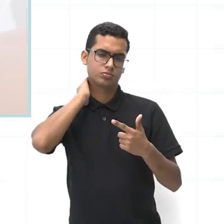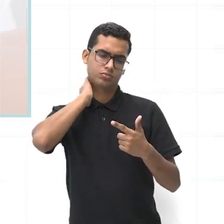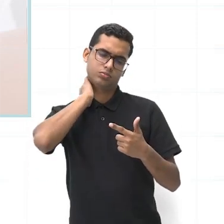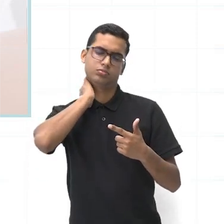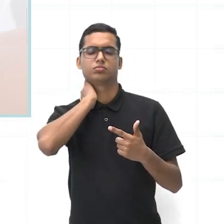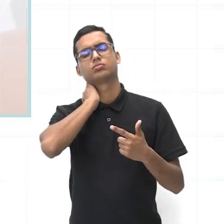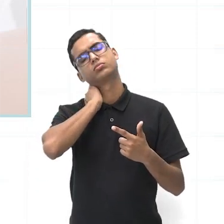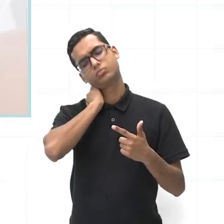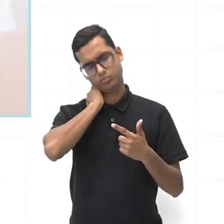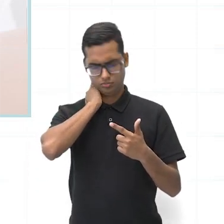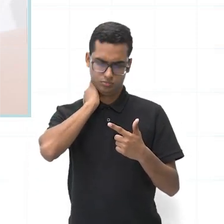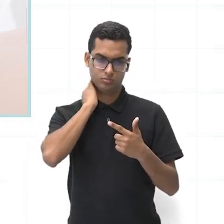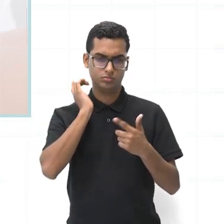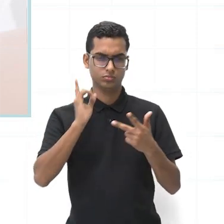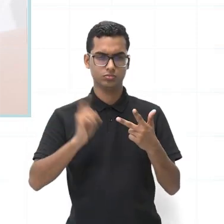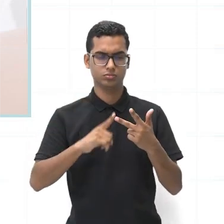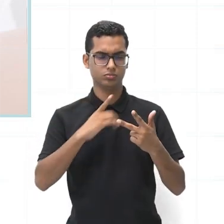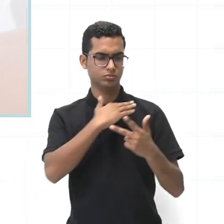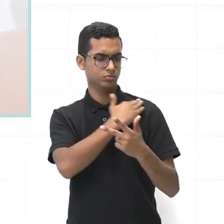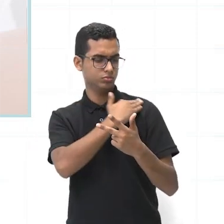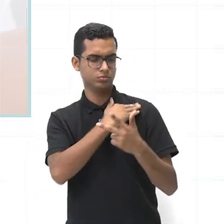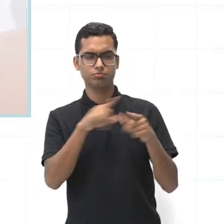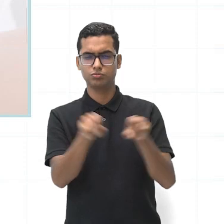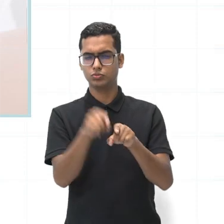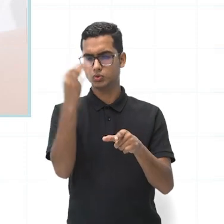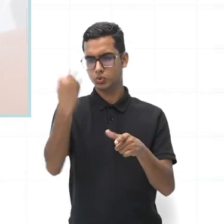dor no corpo, uma vez que é um desvio